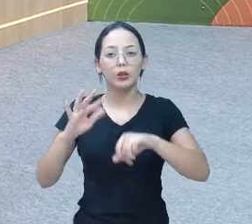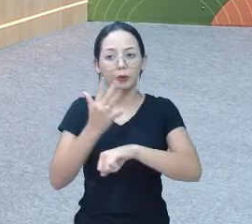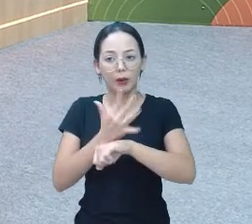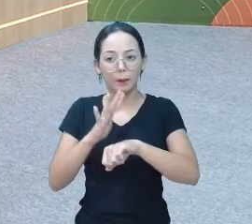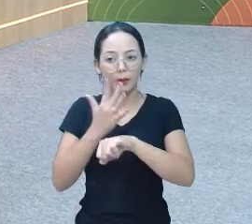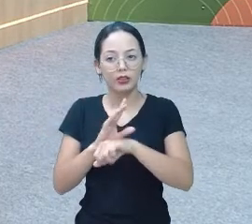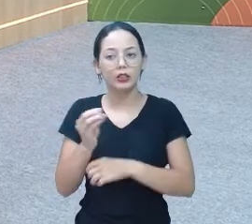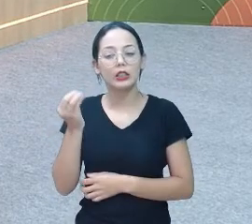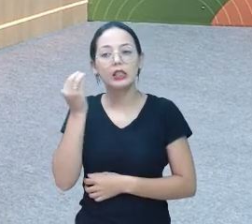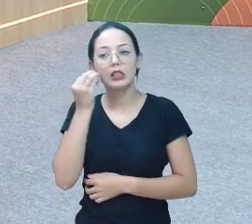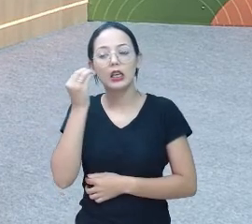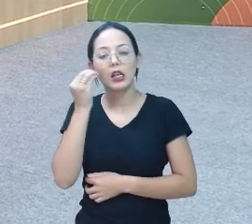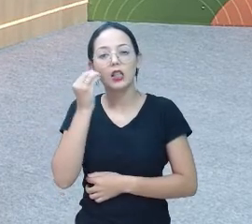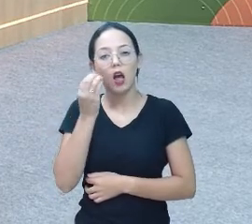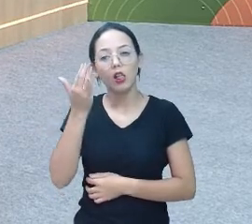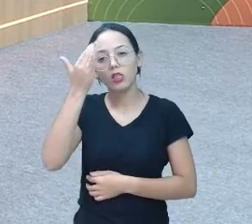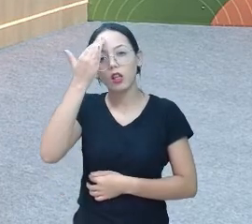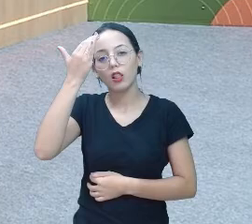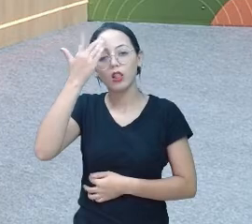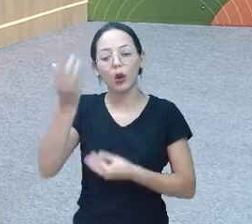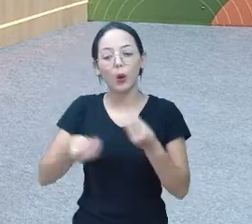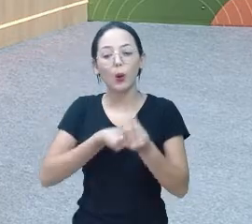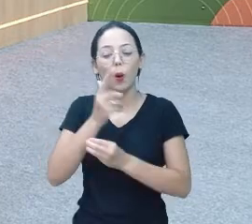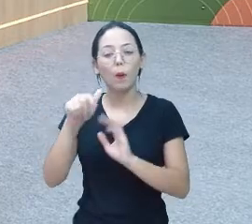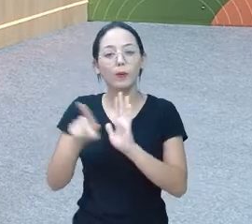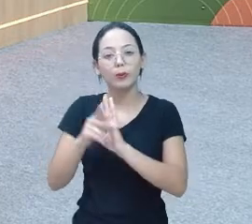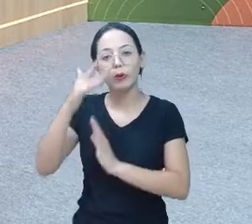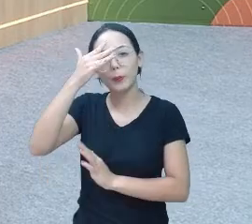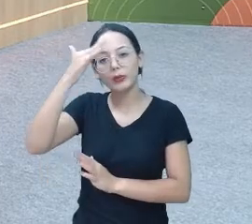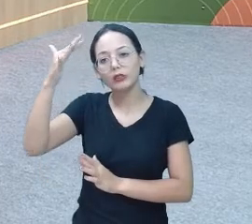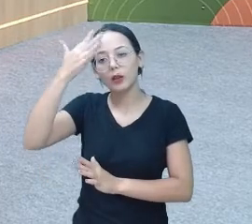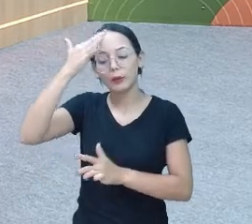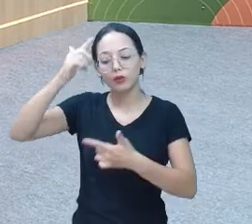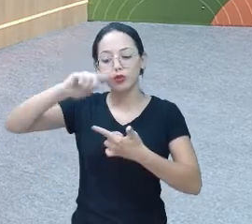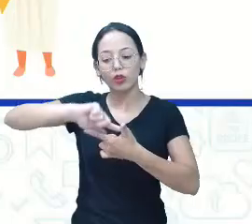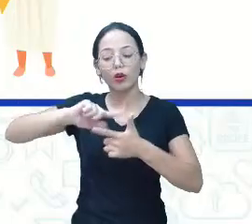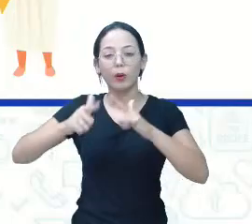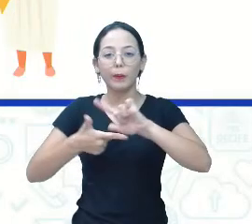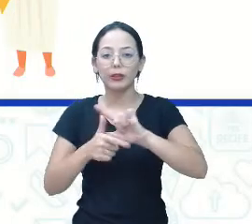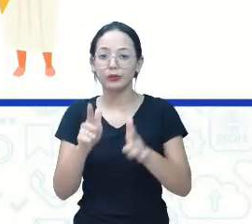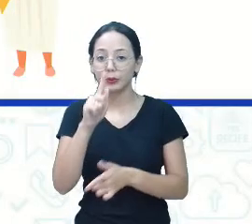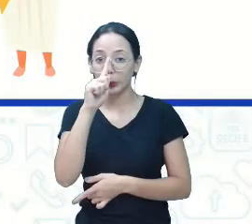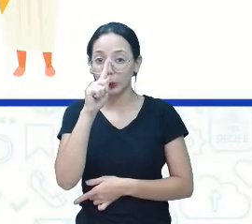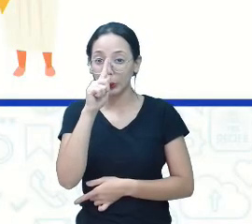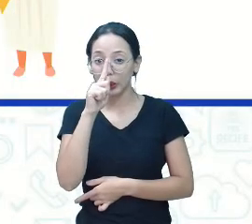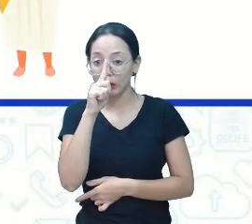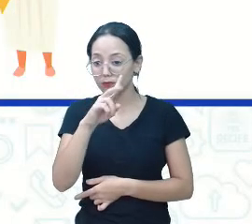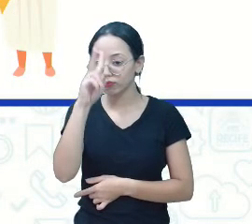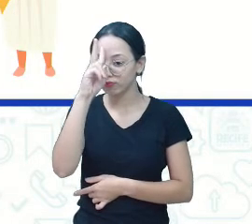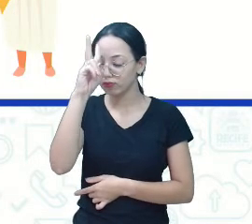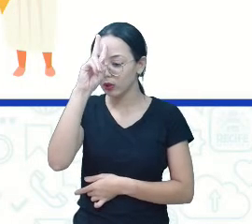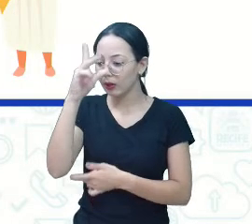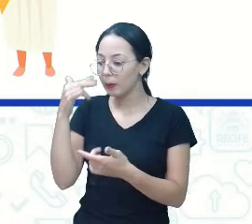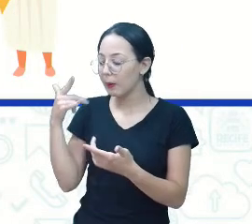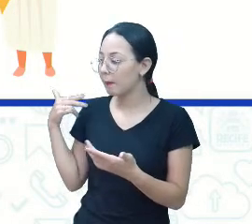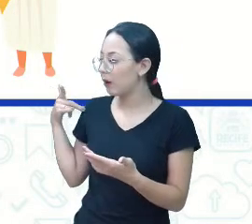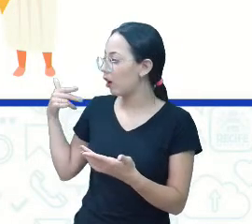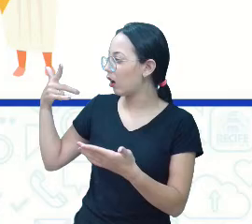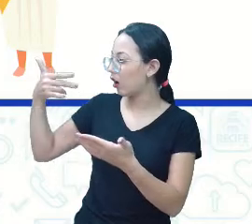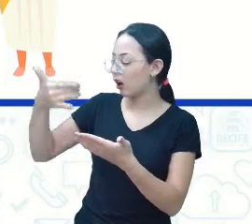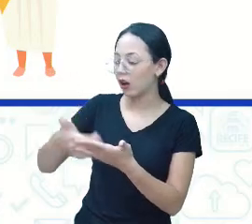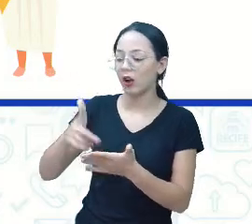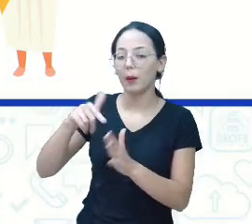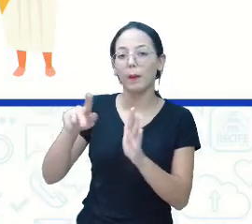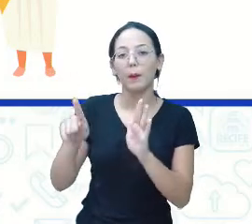gente vai tentar ver, por exemplo, como era o pensamento geométrico dos gregos. Historicamente, a gente está falando dos